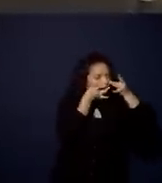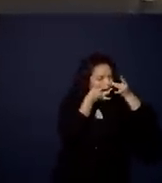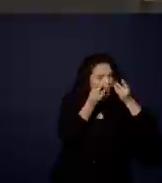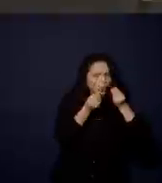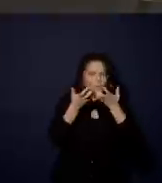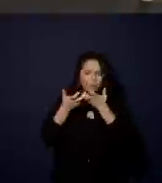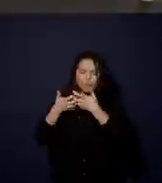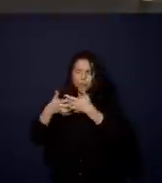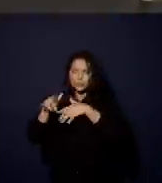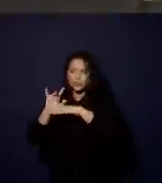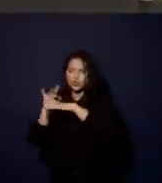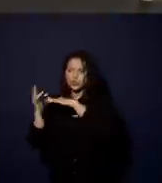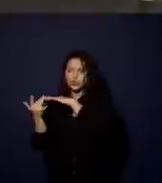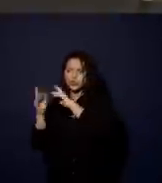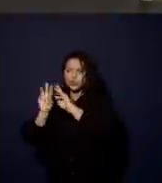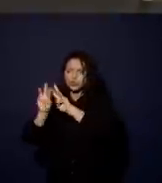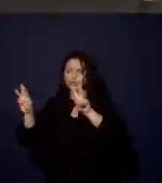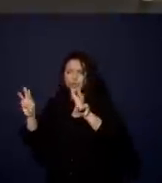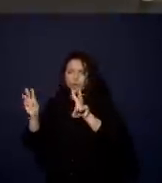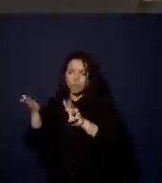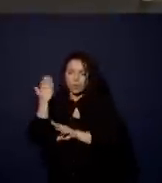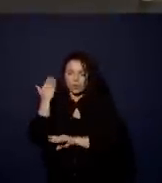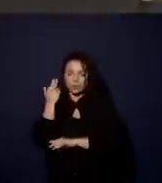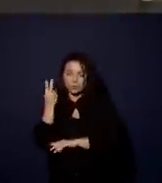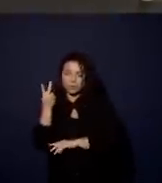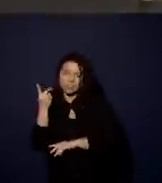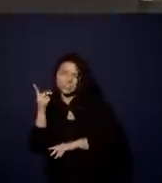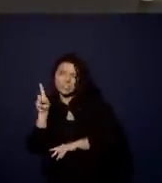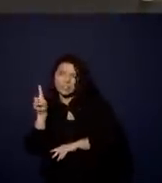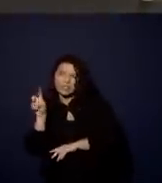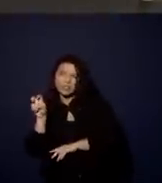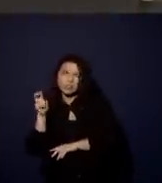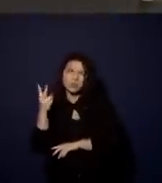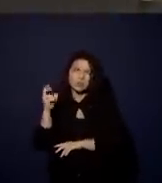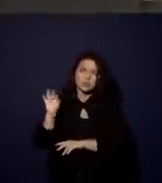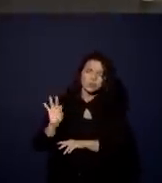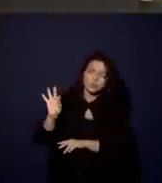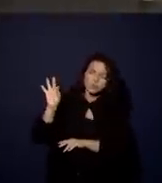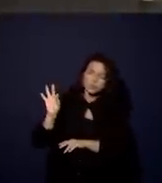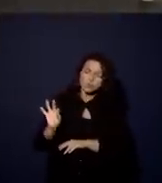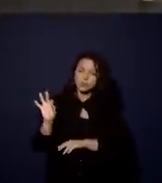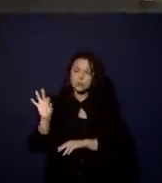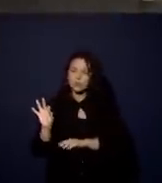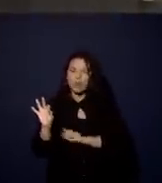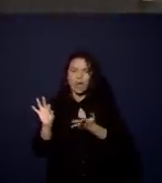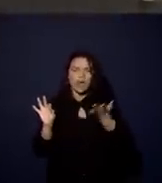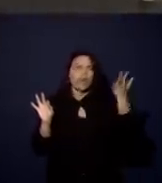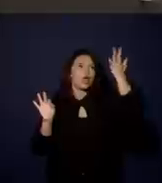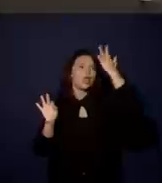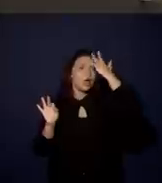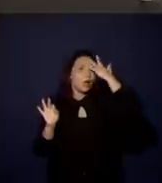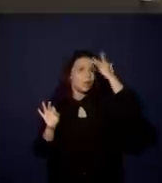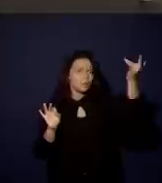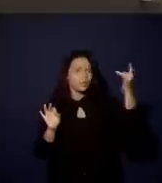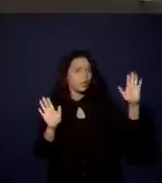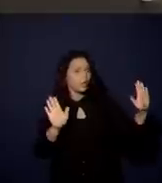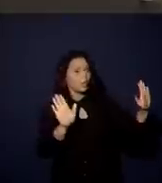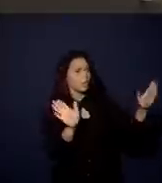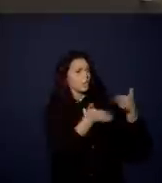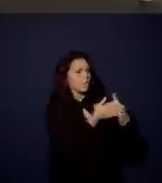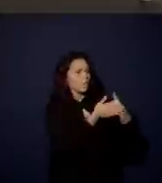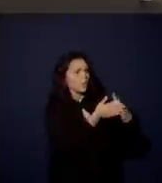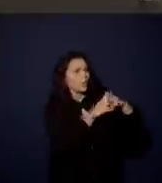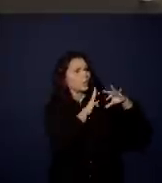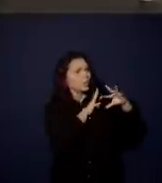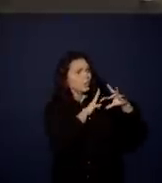era 15 20% só de venda online naquele momento outro dia para nós fechamos todas as lojas virou quase que 100% online